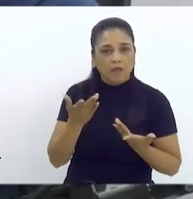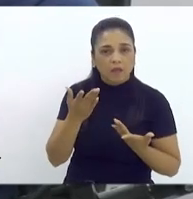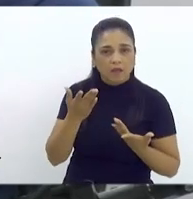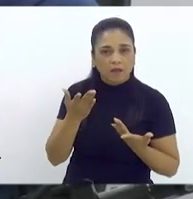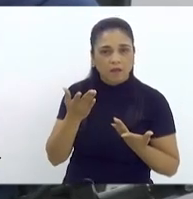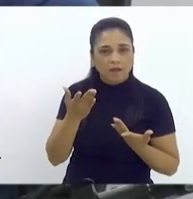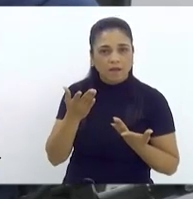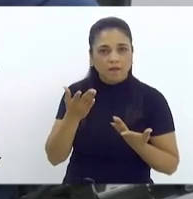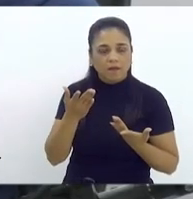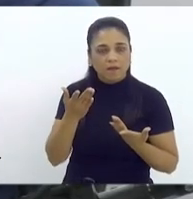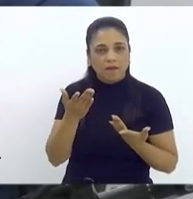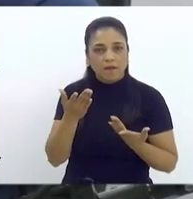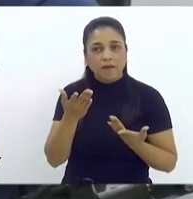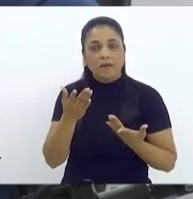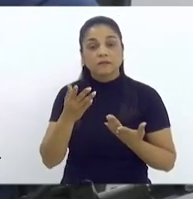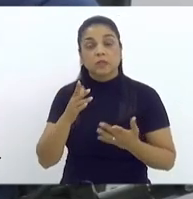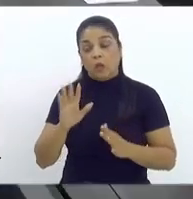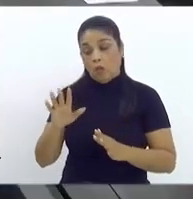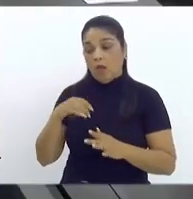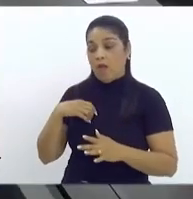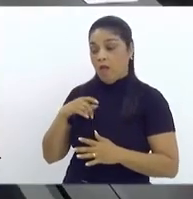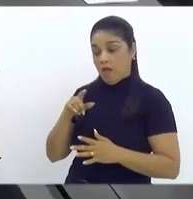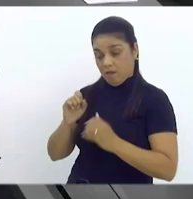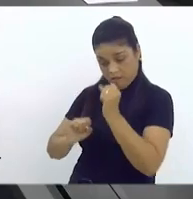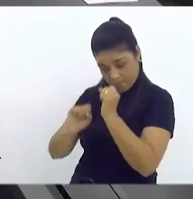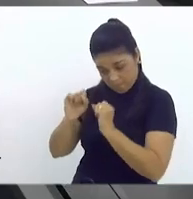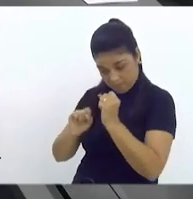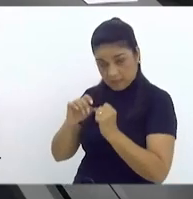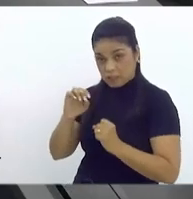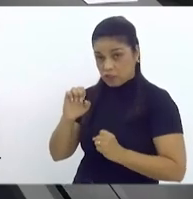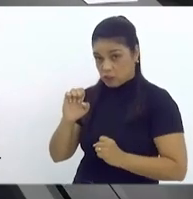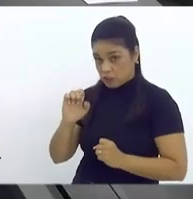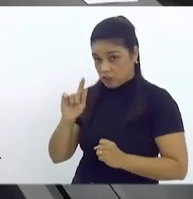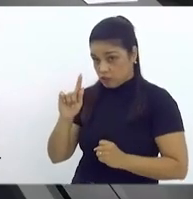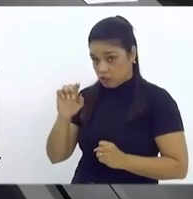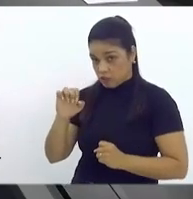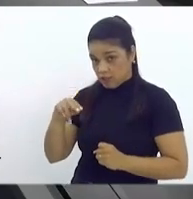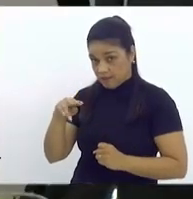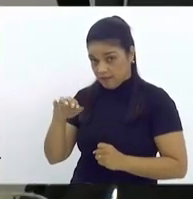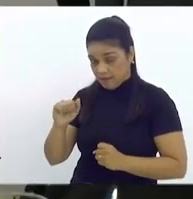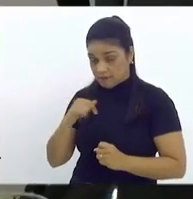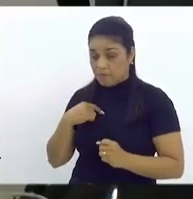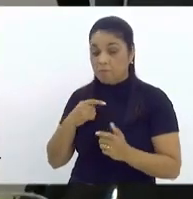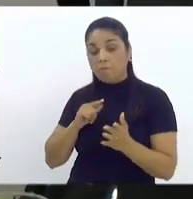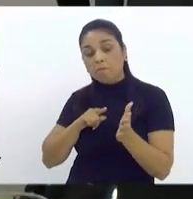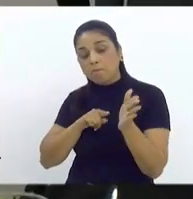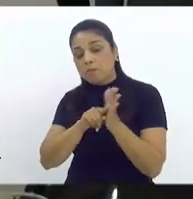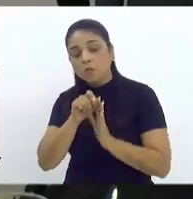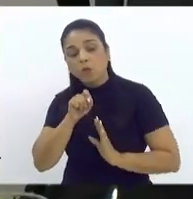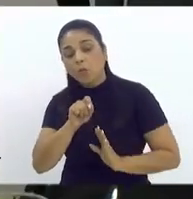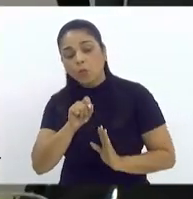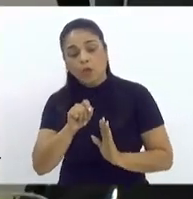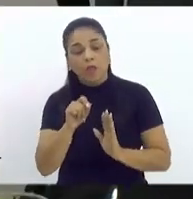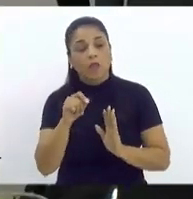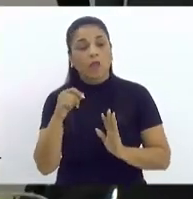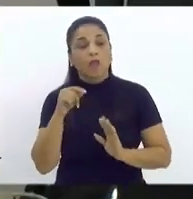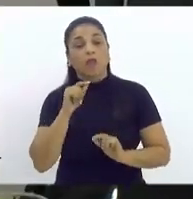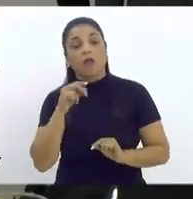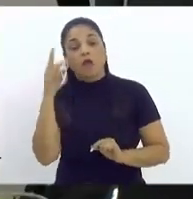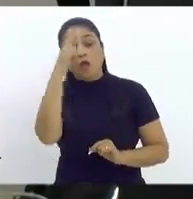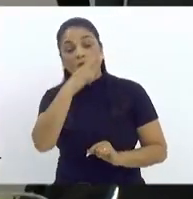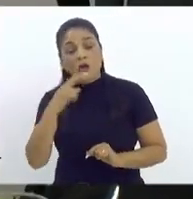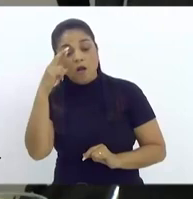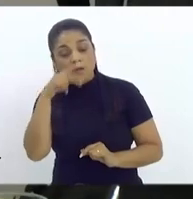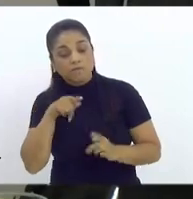algo? Não, a Genersa ela pode questionar qualquer atitude da distribuidora, porque ela é um órgão fiscalizador, inclusive para colocar como para